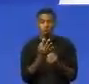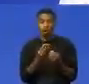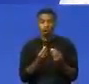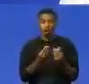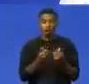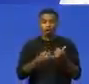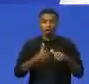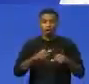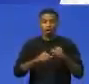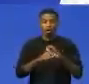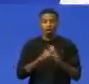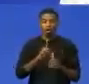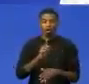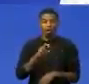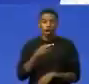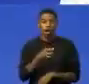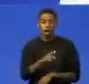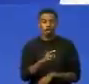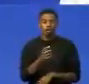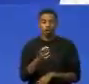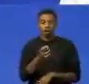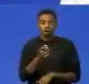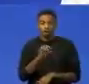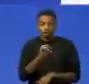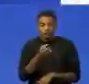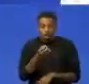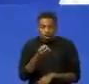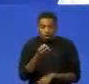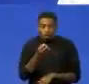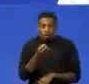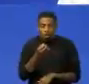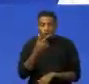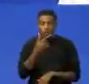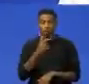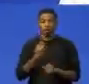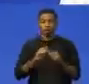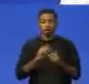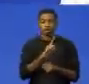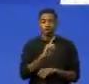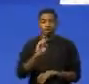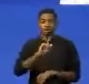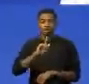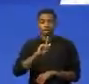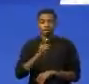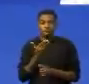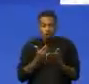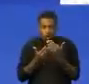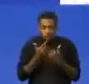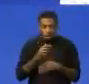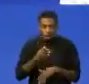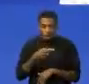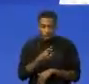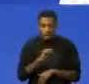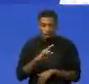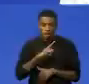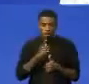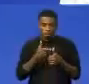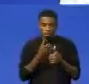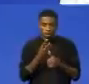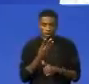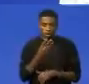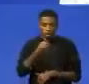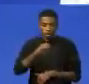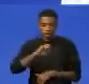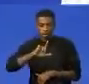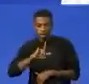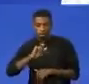ingerida por cada rato ao consumir 100 gramas de ração, que foi direcionada para cada um. Você tem uma primeira proporcionalidade, 3 miligramas